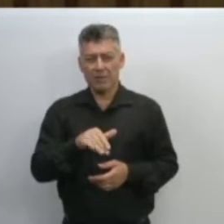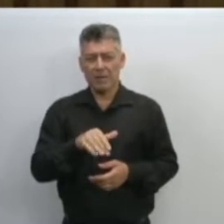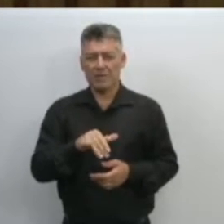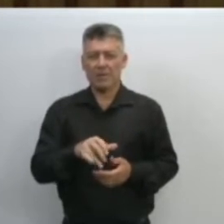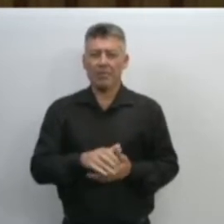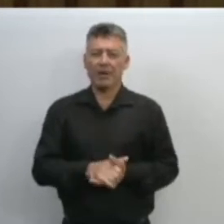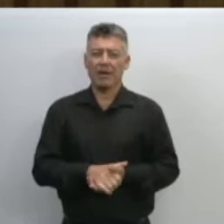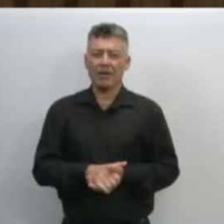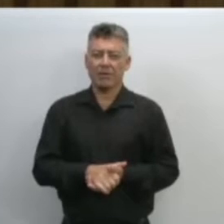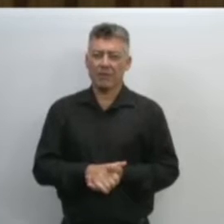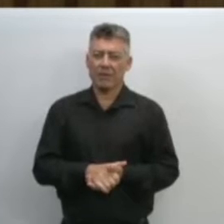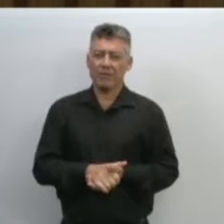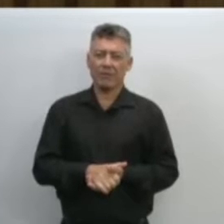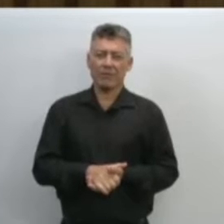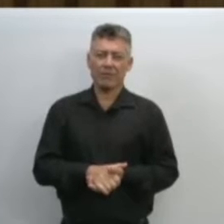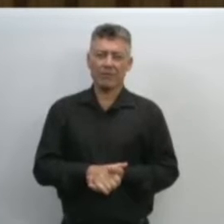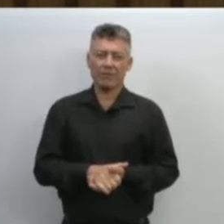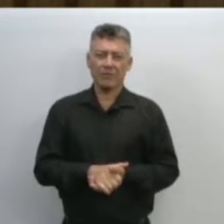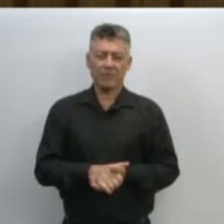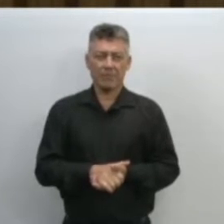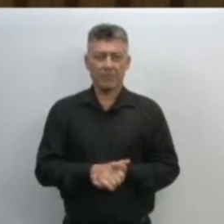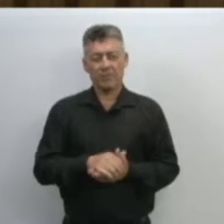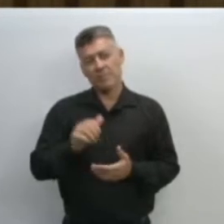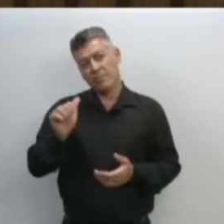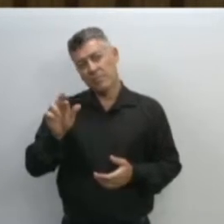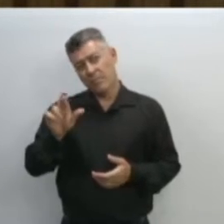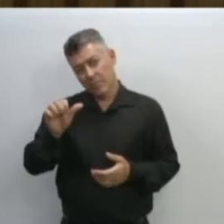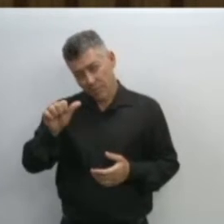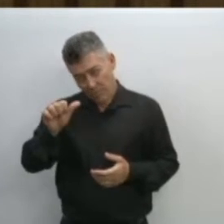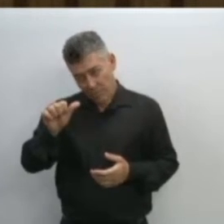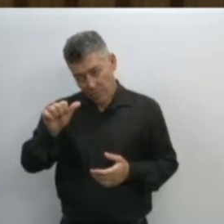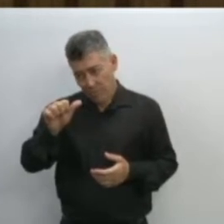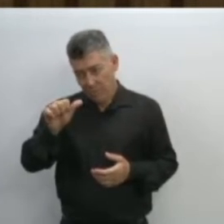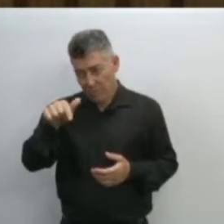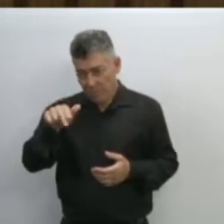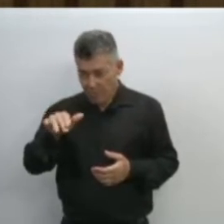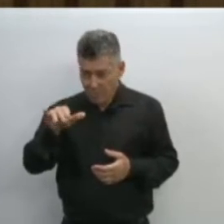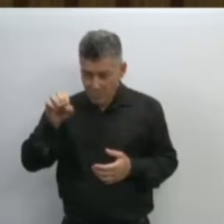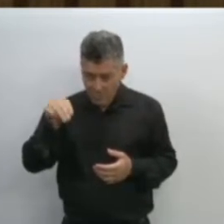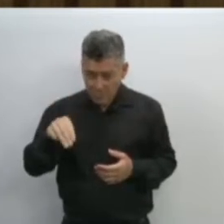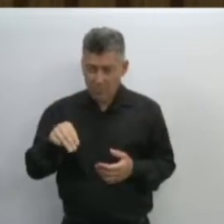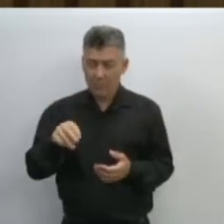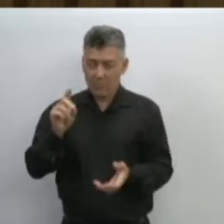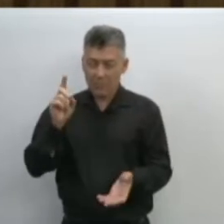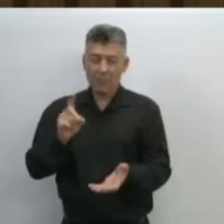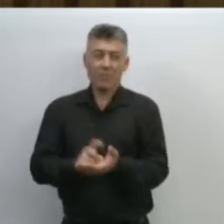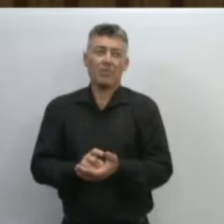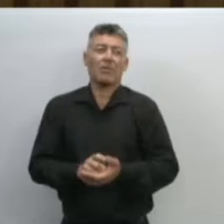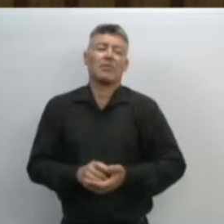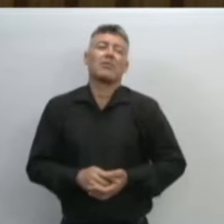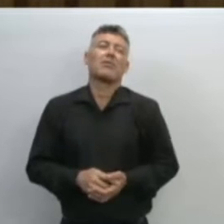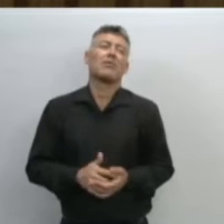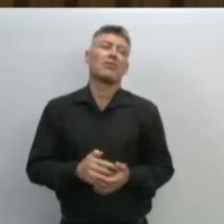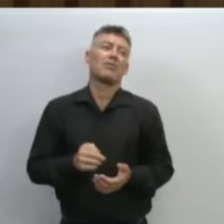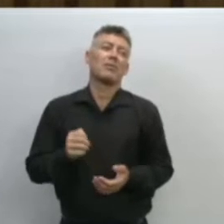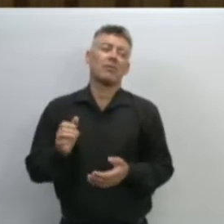trazendo também das outras unidades, da Araquém. Então, o que a gente espera é que, de fato, a gente possa acompanhar esse pedido